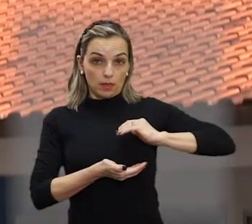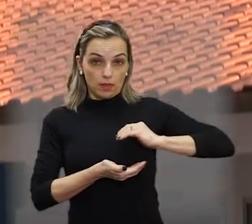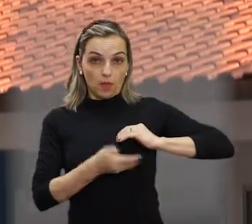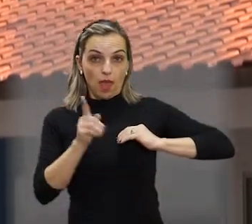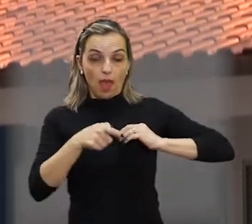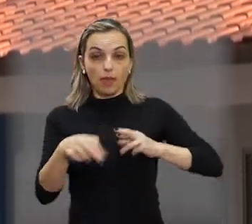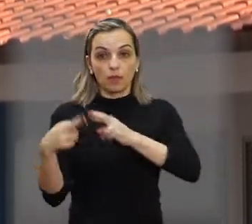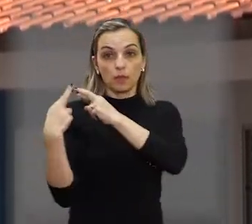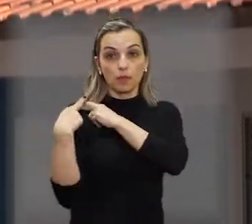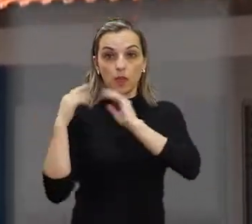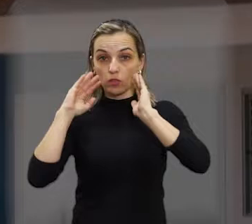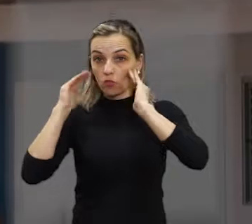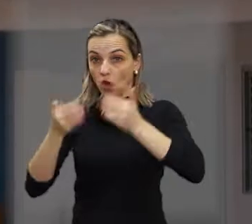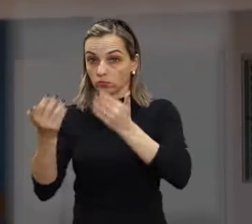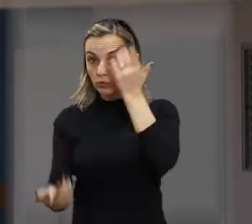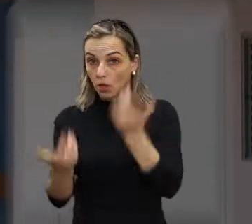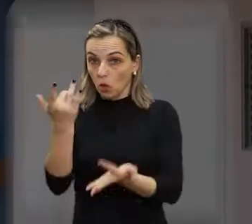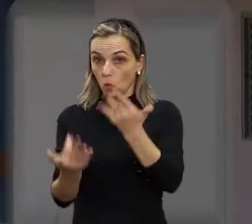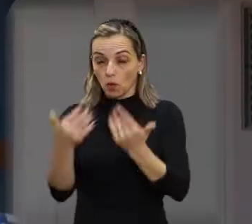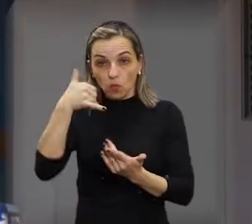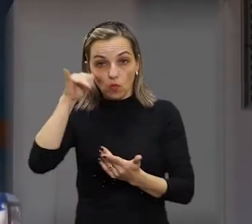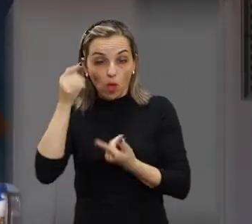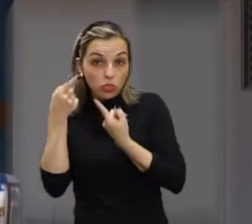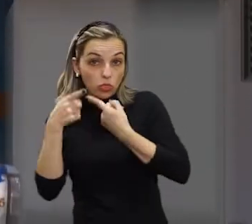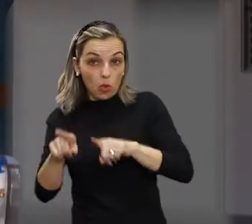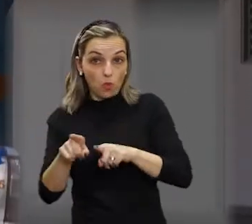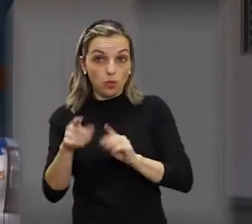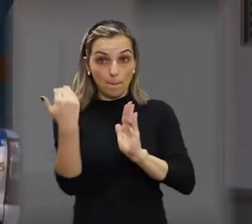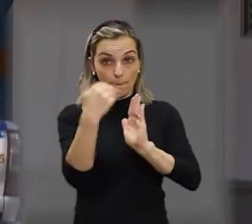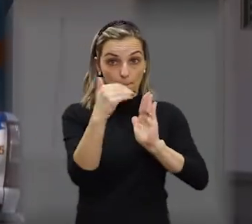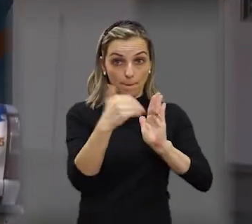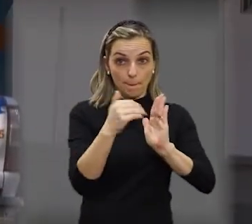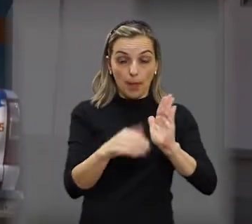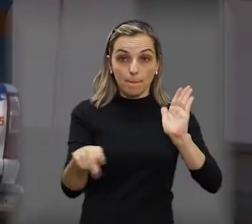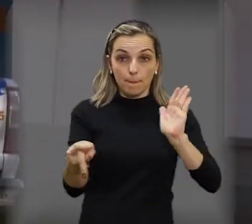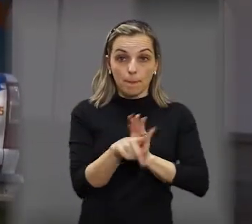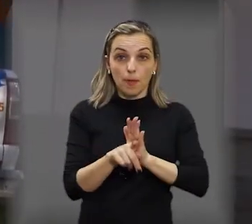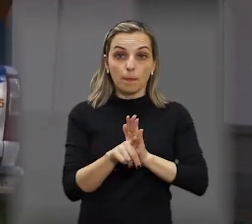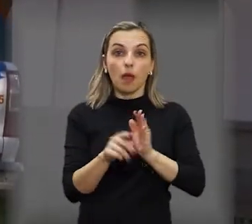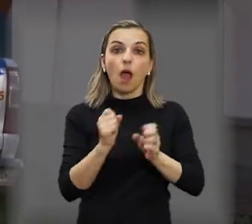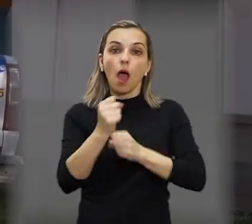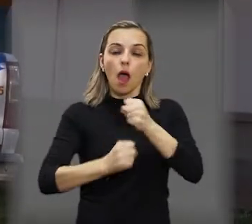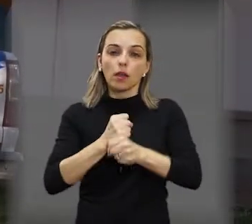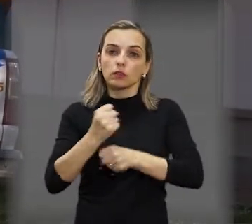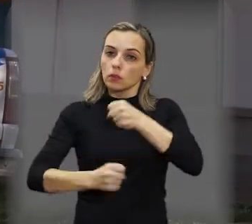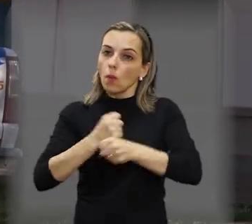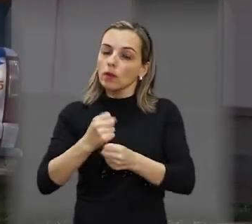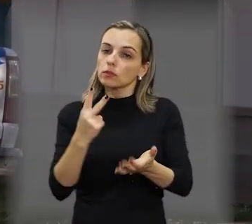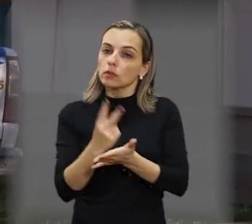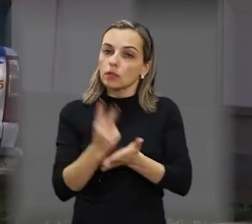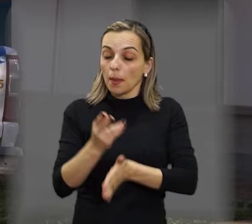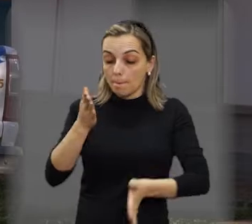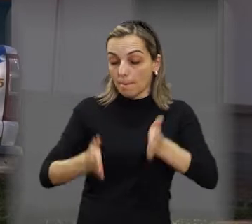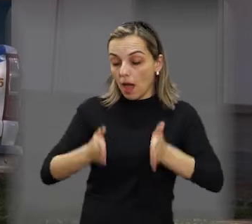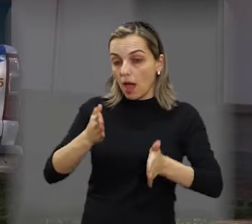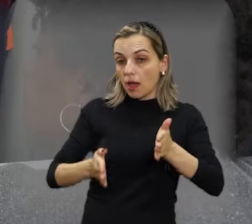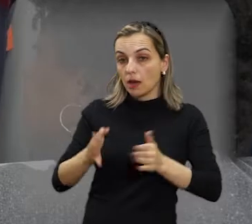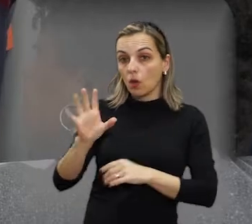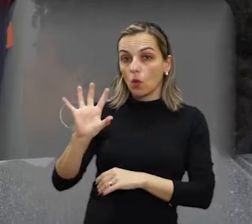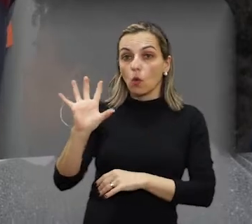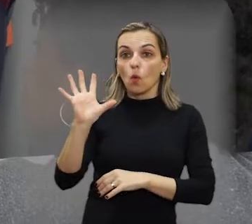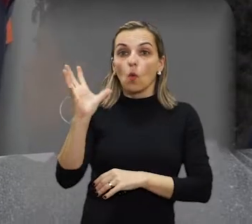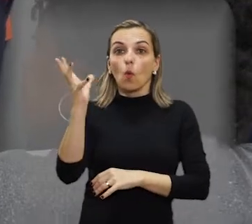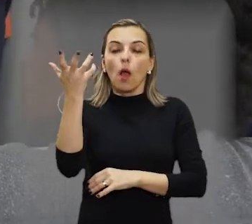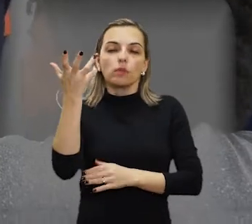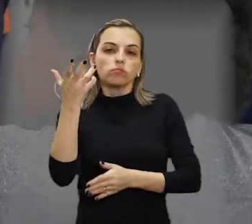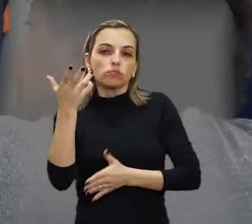Outro órgão envolvido na prevenção e no combate às queimadas é a Defesa Civil, que põe em prática todos os anos o Plano Estiagem.